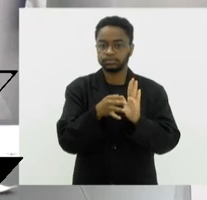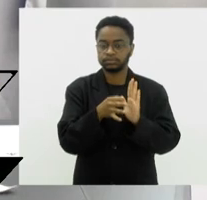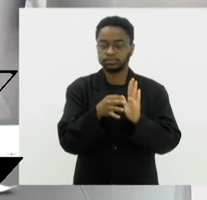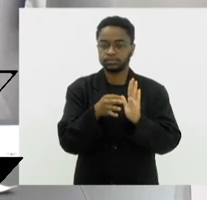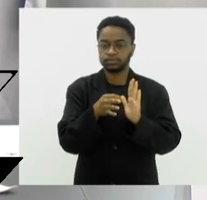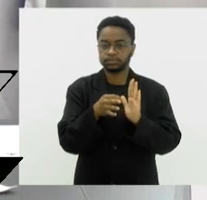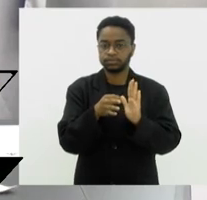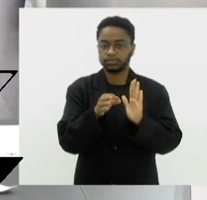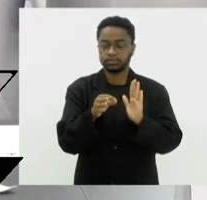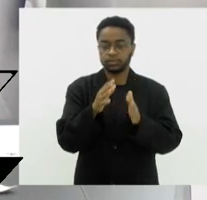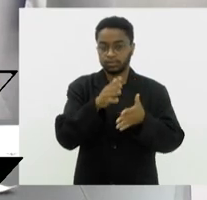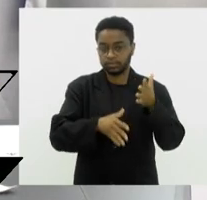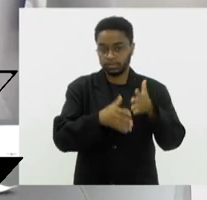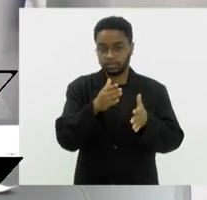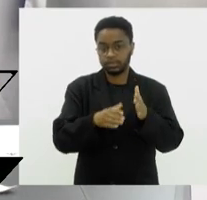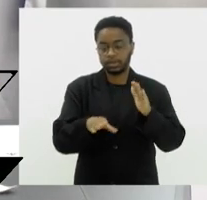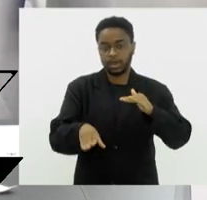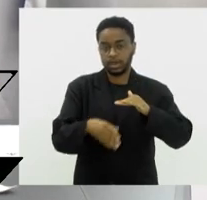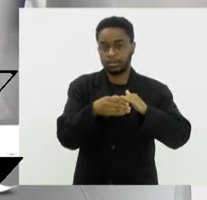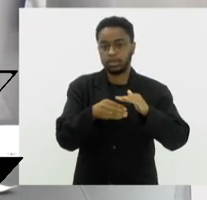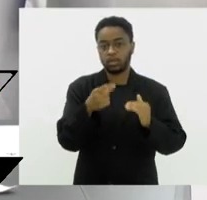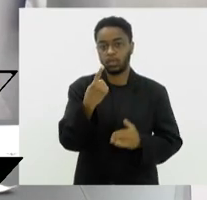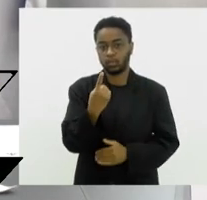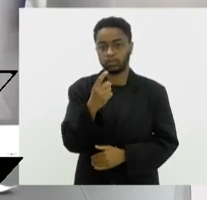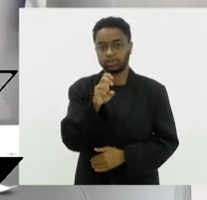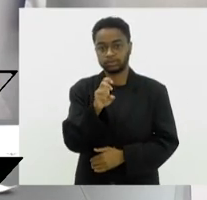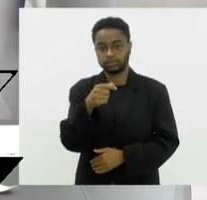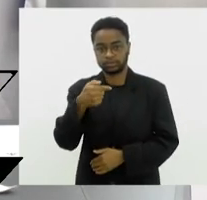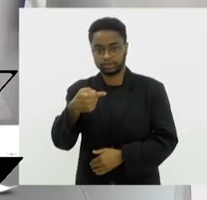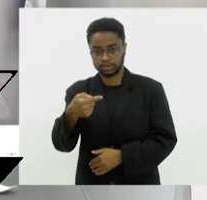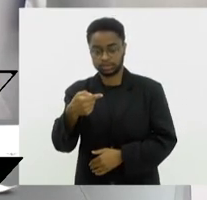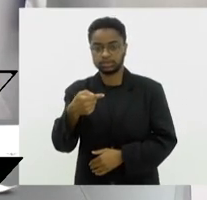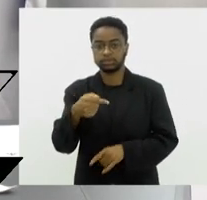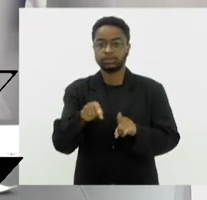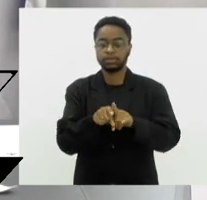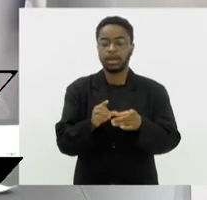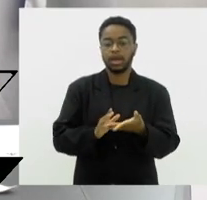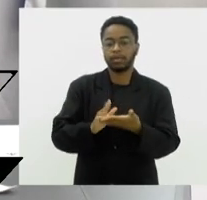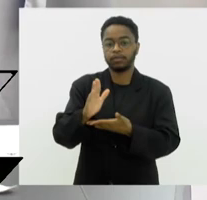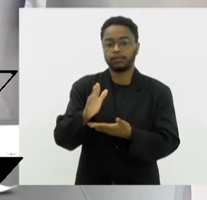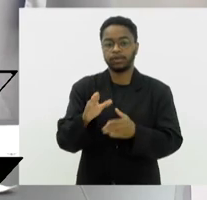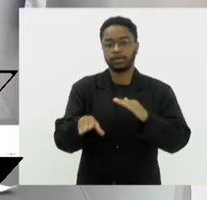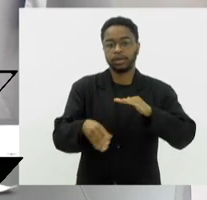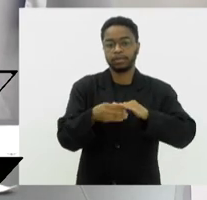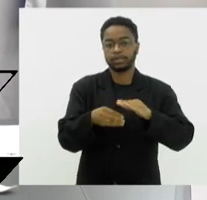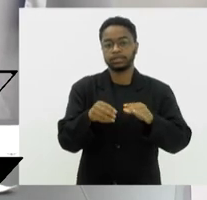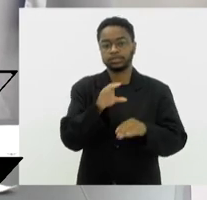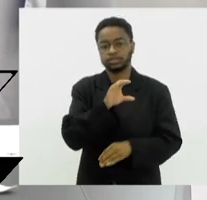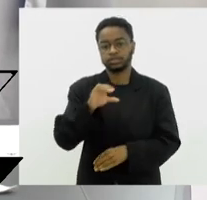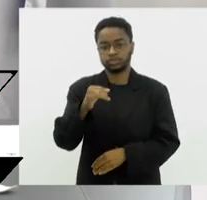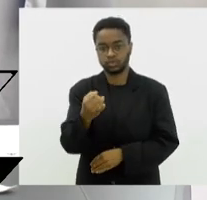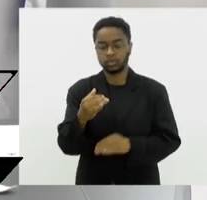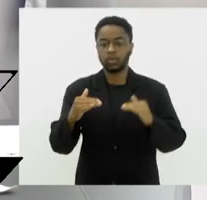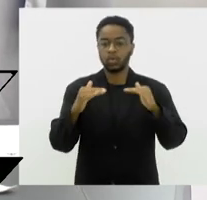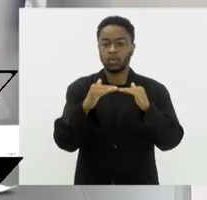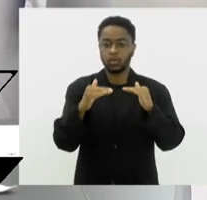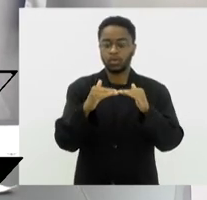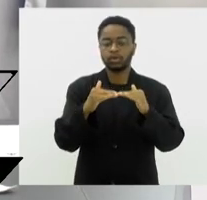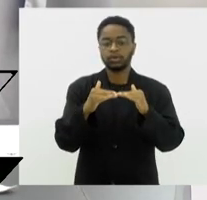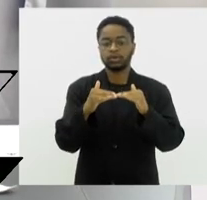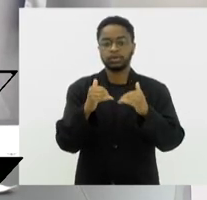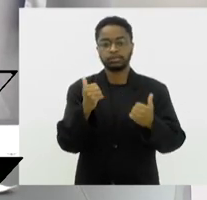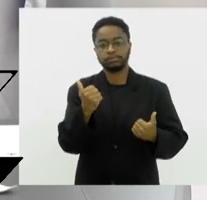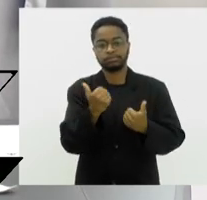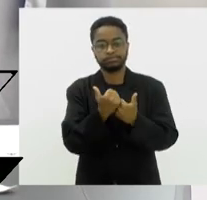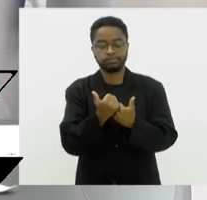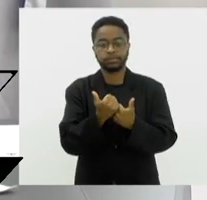as emendas. É prejudicada as emendas 1, 5 e 7 pela aprovação da emenda da CCJ, favorável com subemenda à